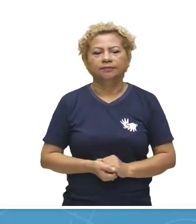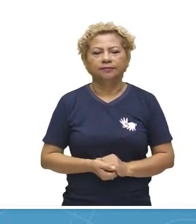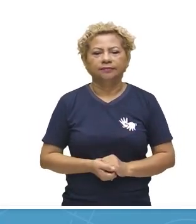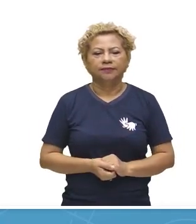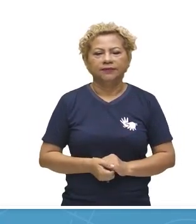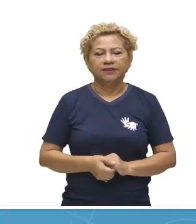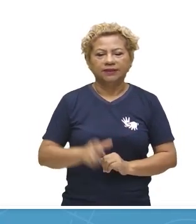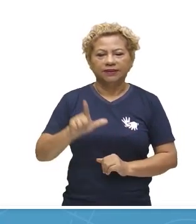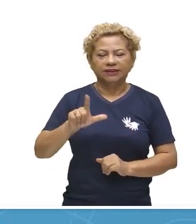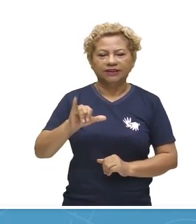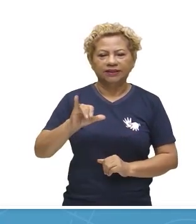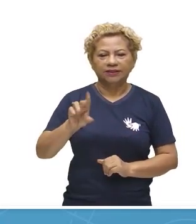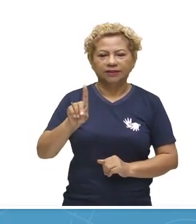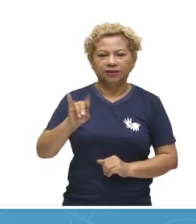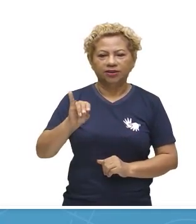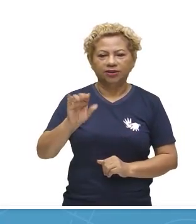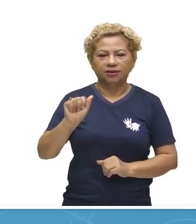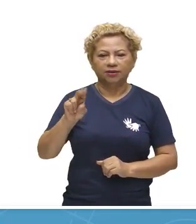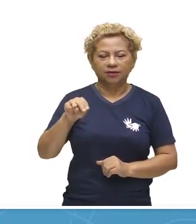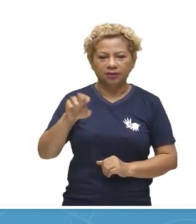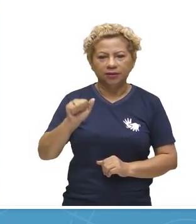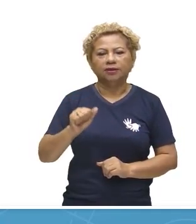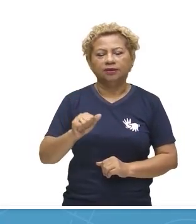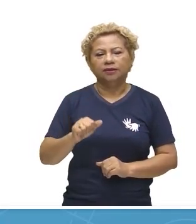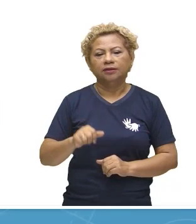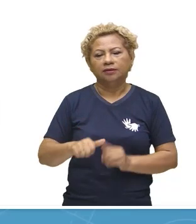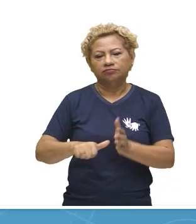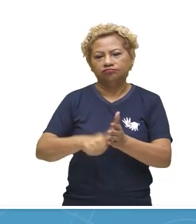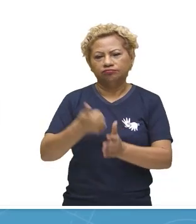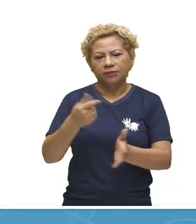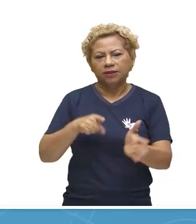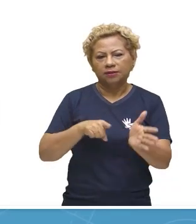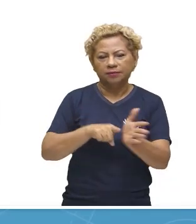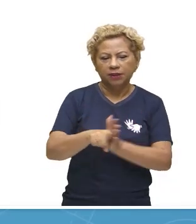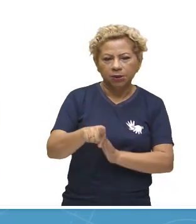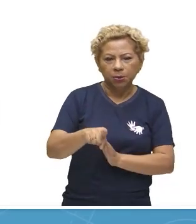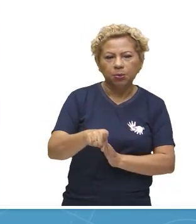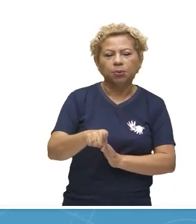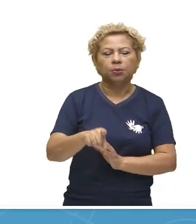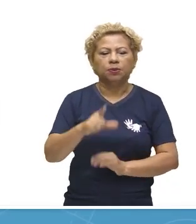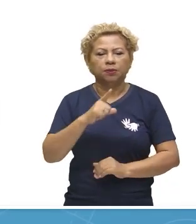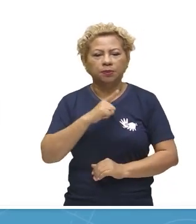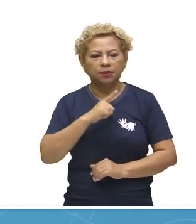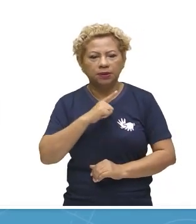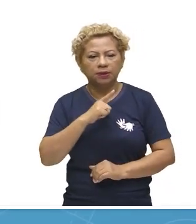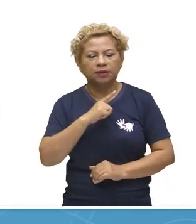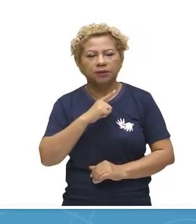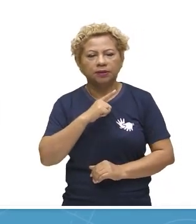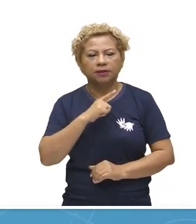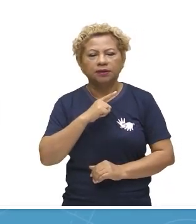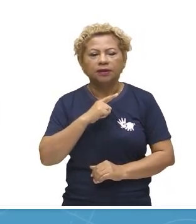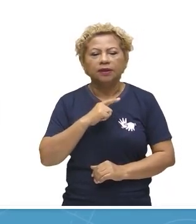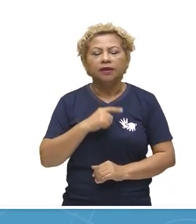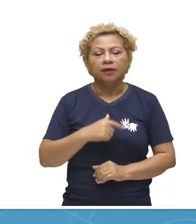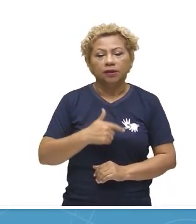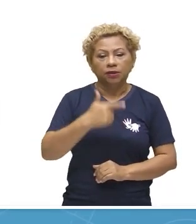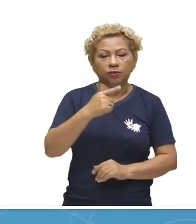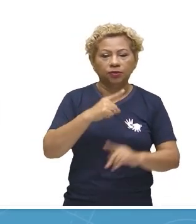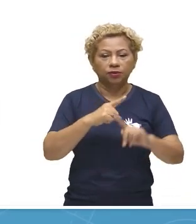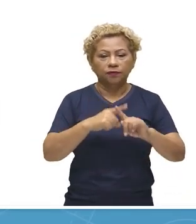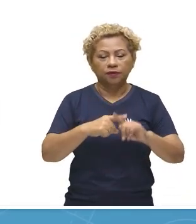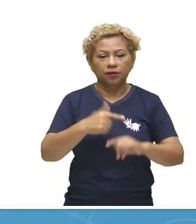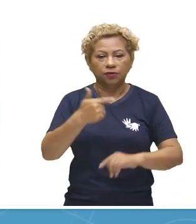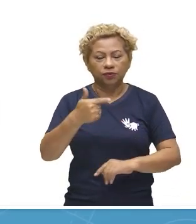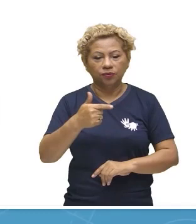A Lidiane falou que a questão 1 a gente tinha aí algumas opções para preencher, né? Ela colocou aí que 2 vezes 2 é 4,